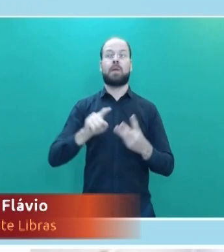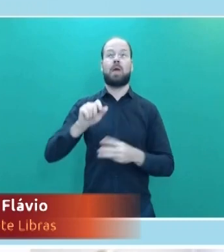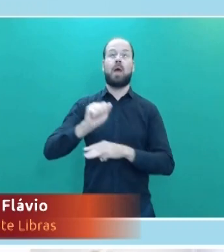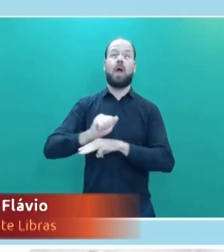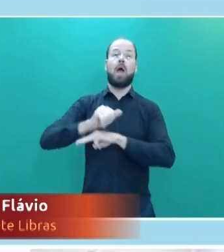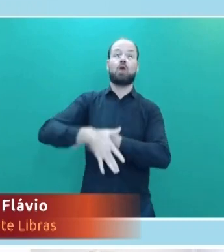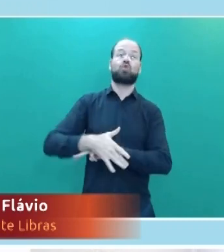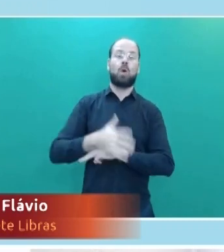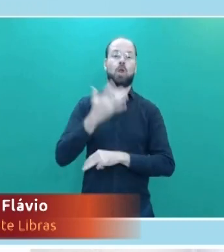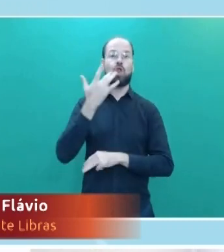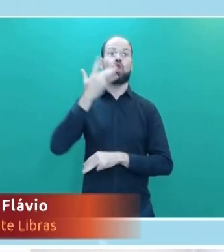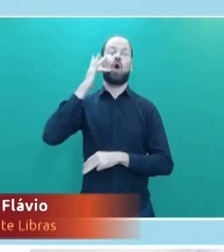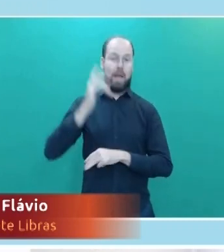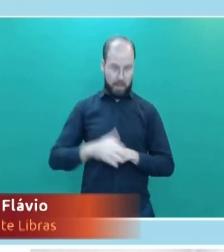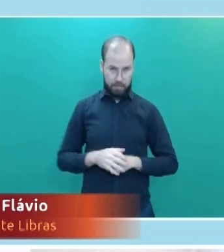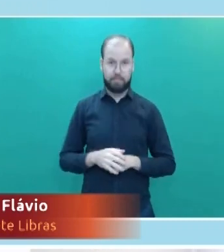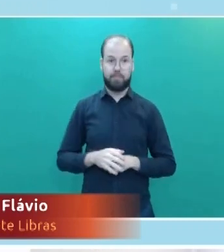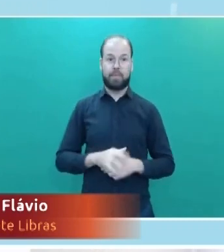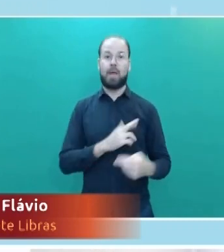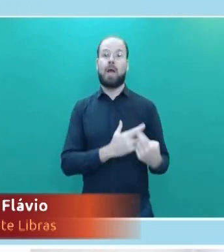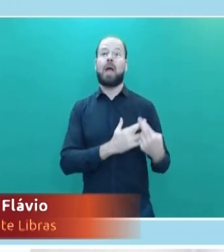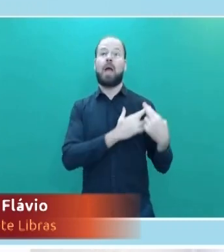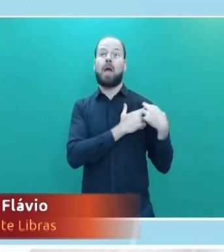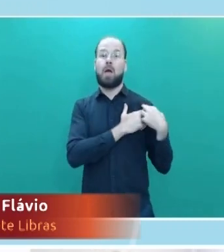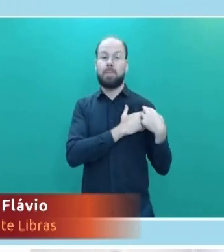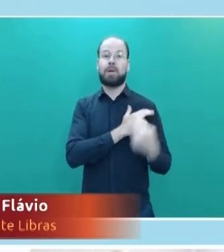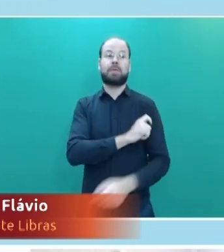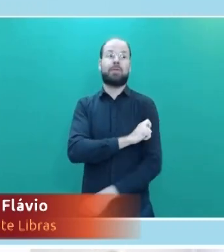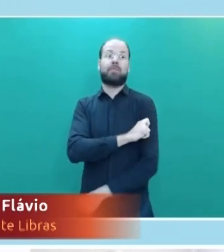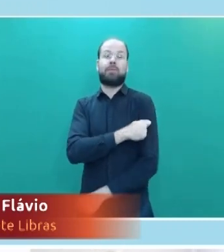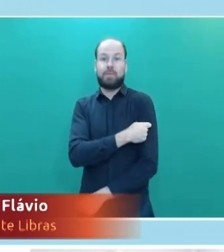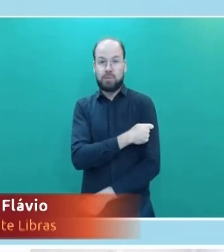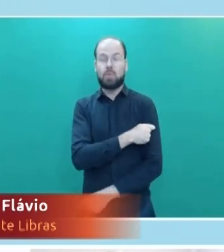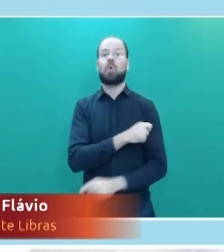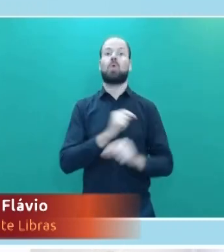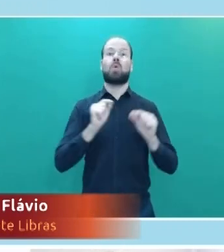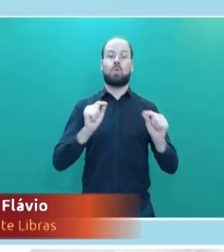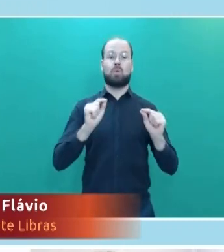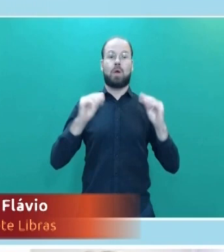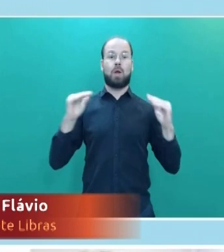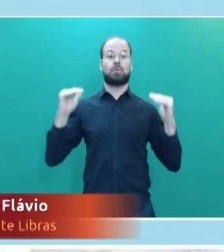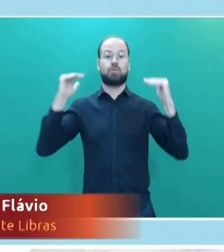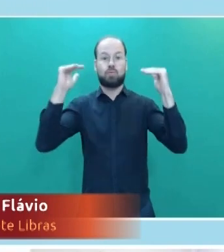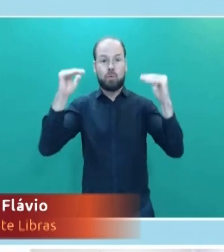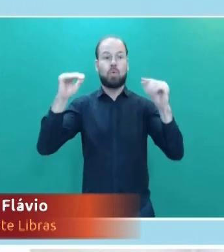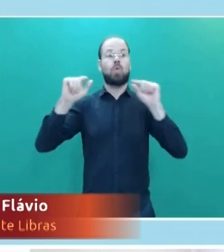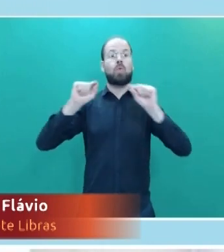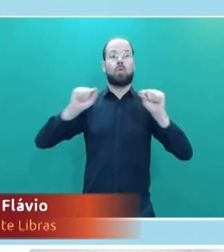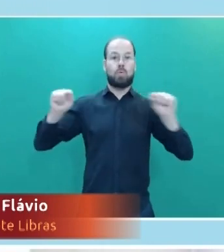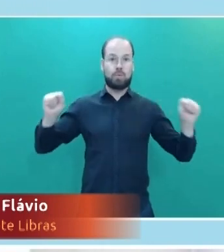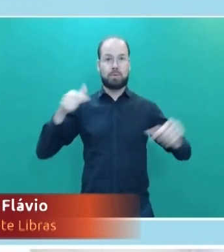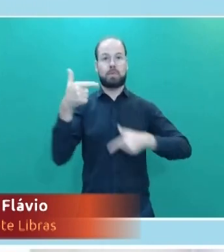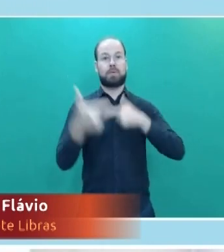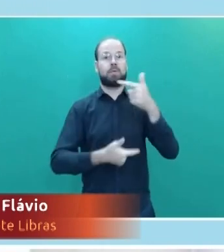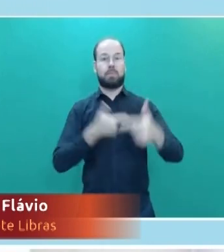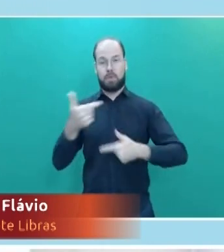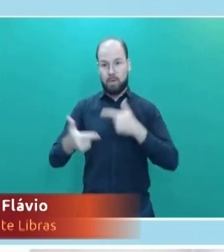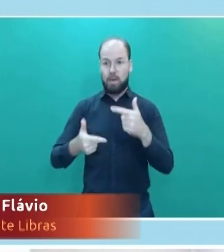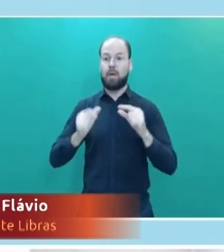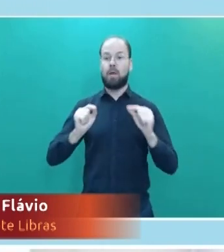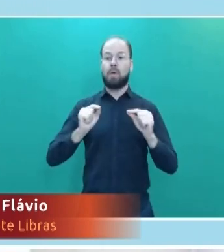os responsáveis pela fiscalização, que seriam os auditores, Ministério Público do Trabalho e também a